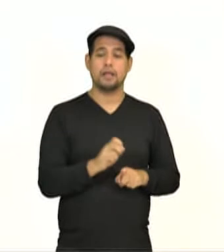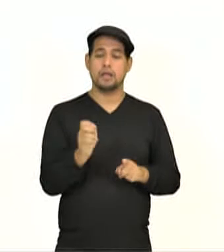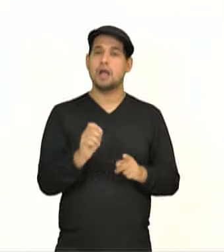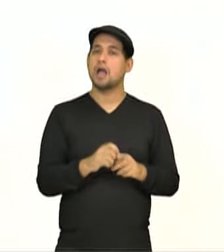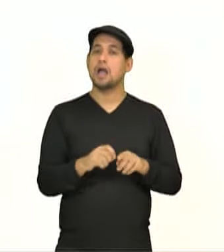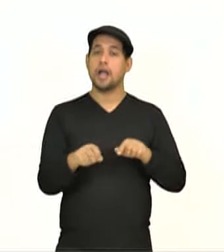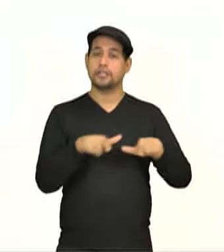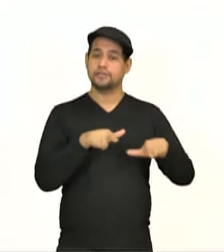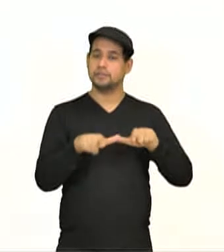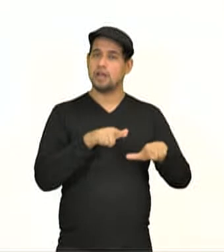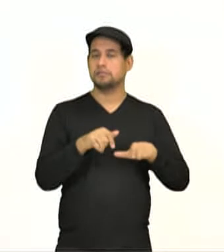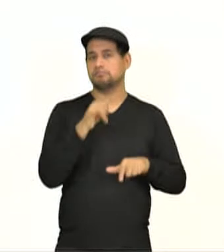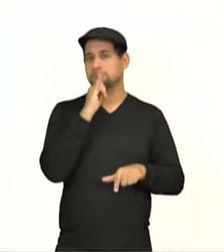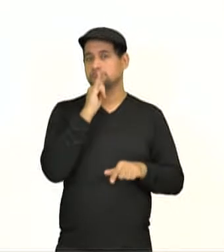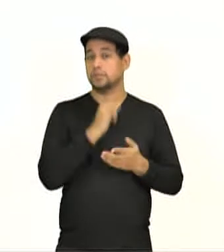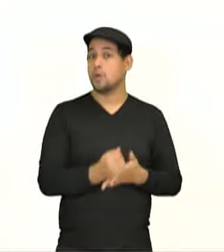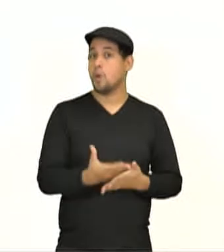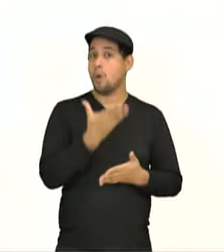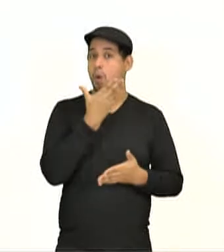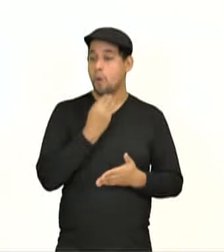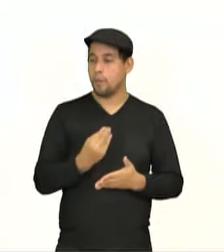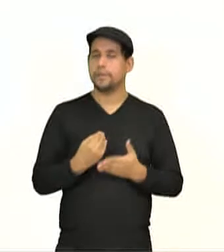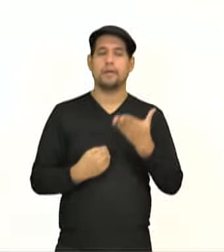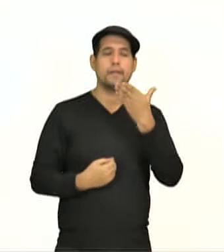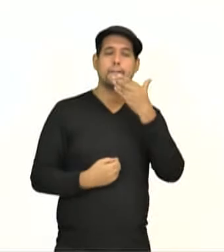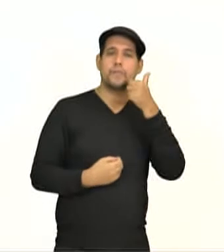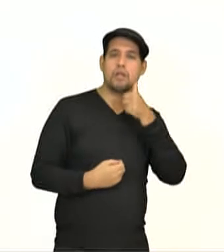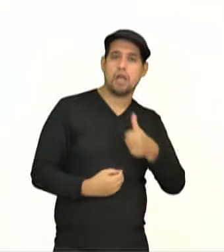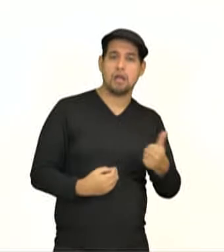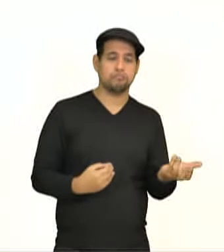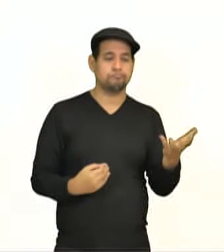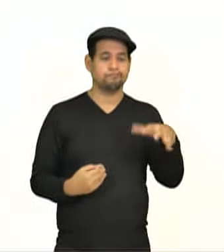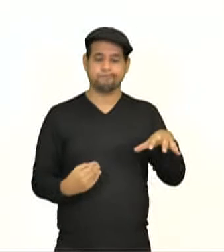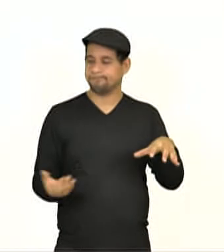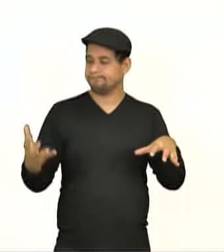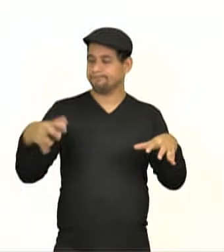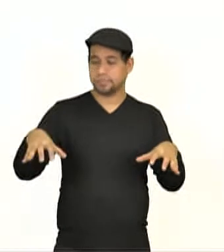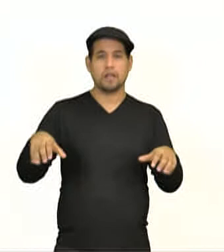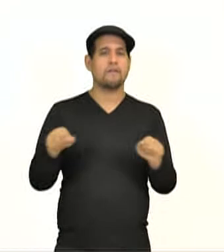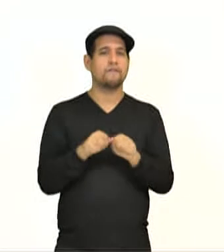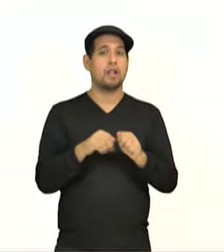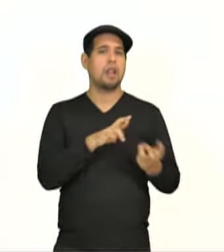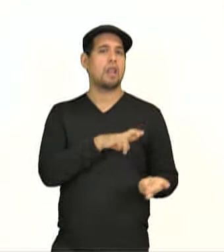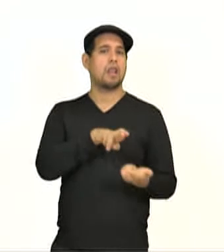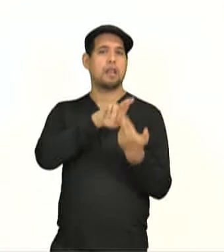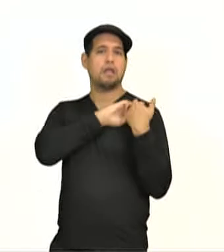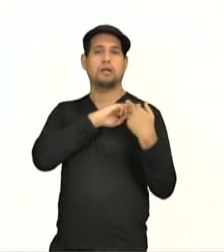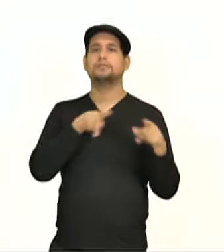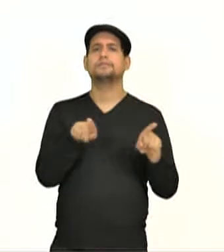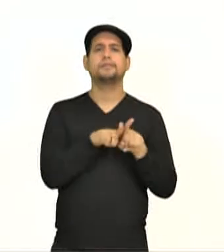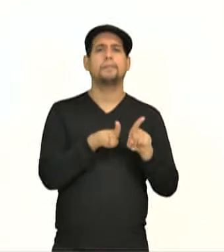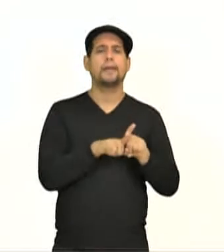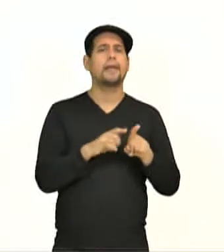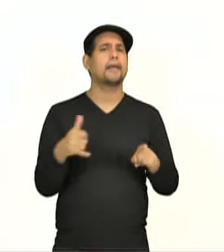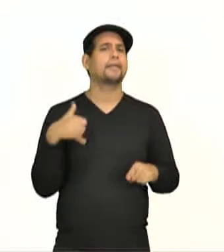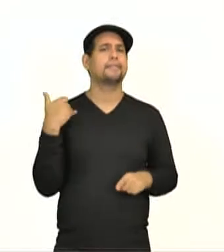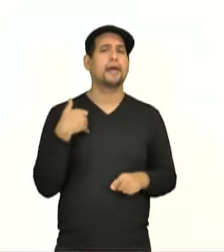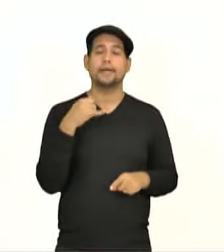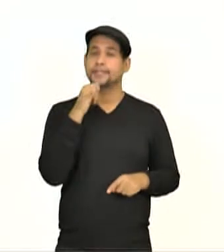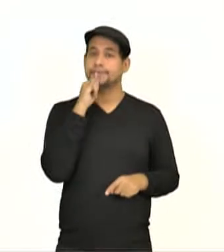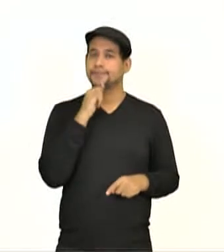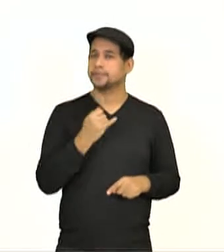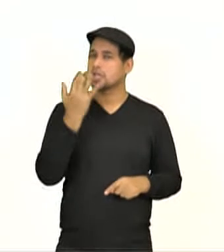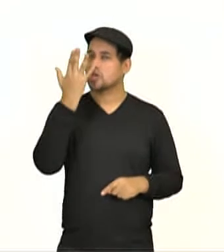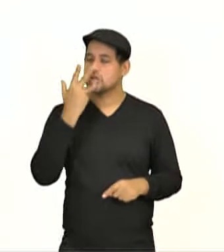de tarefas feitas a partir do sexo, tarefa para homens, tarefa para as mulheres e também a partir das idades, né?